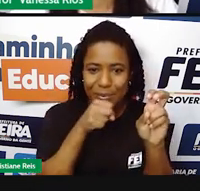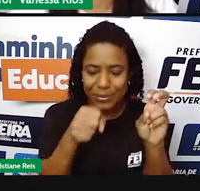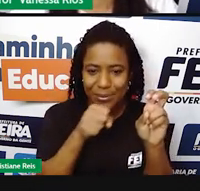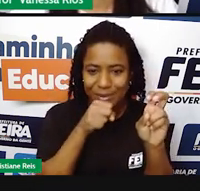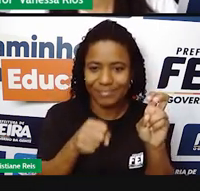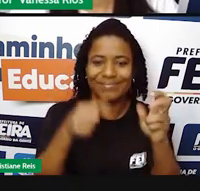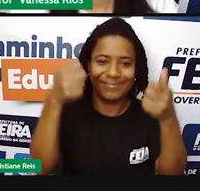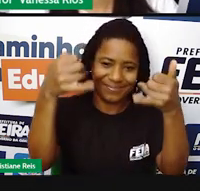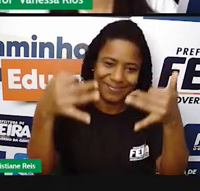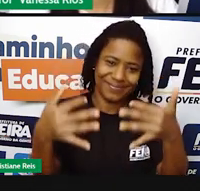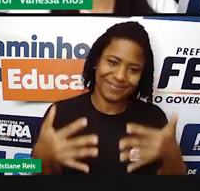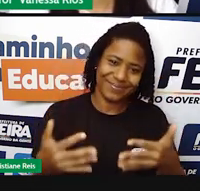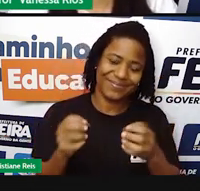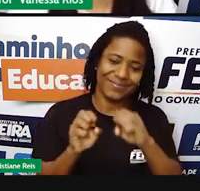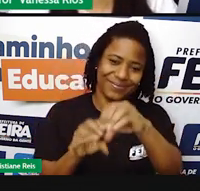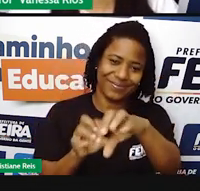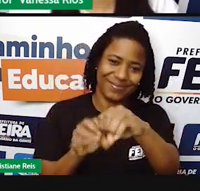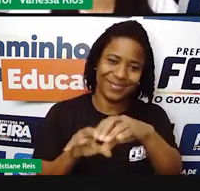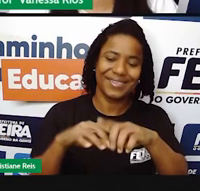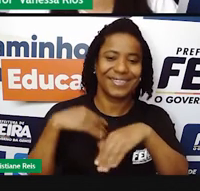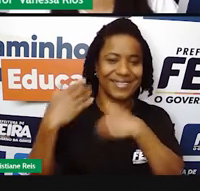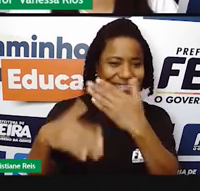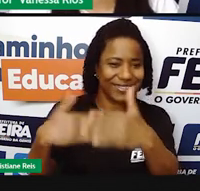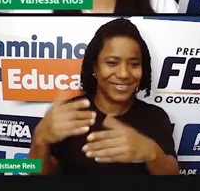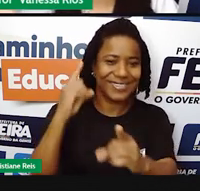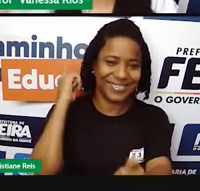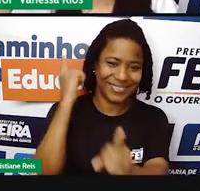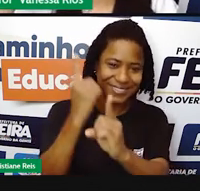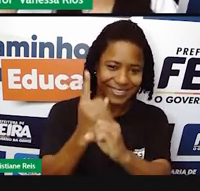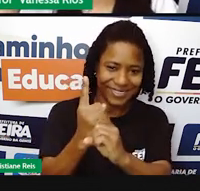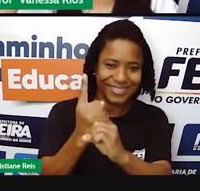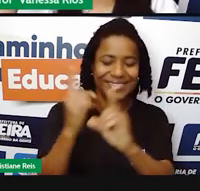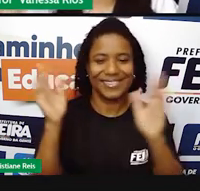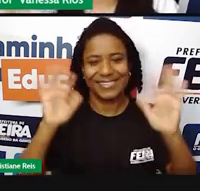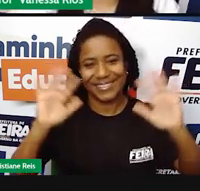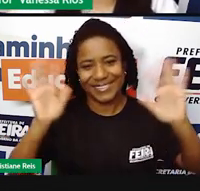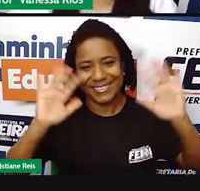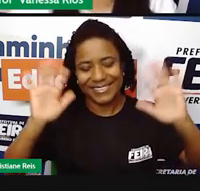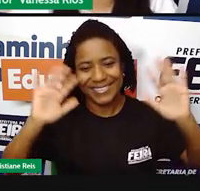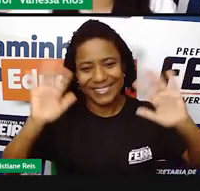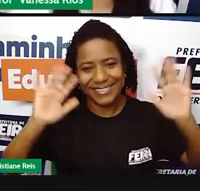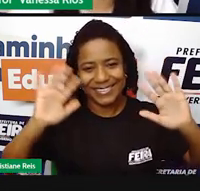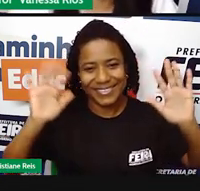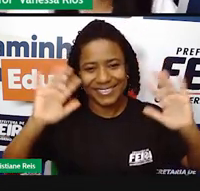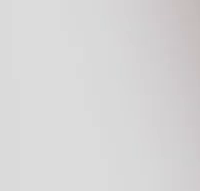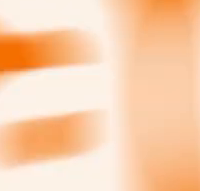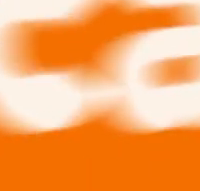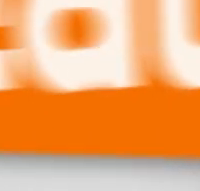nessa videoaula. E a gente se encontra num próximo momento, ó. Tchau, tchau.